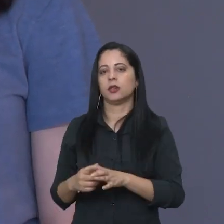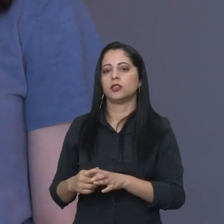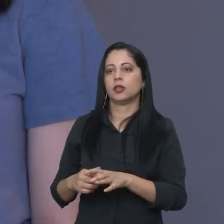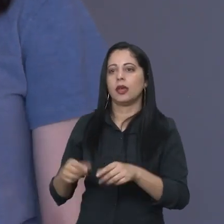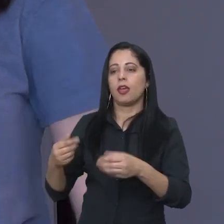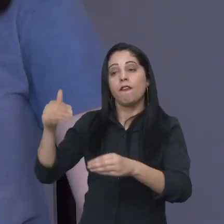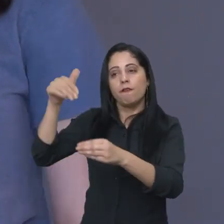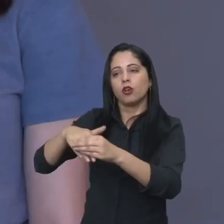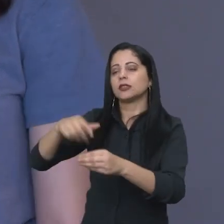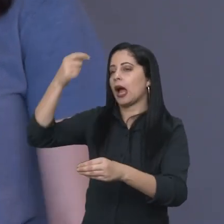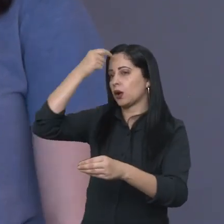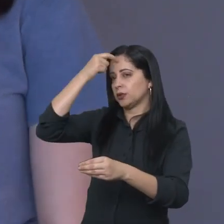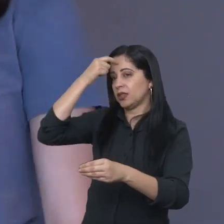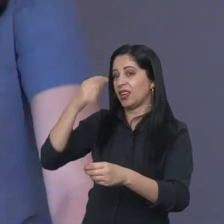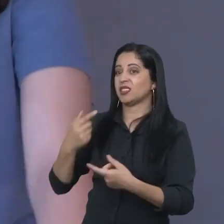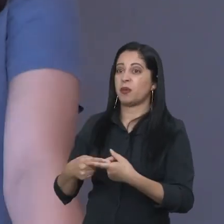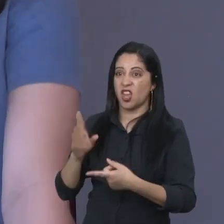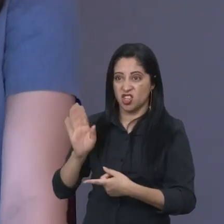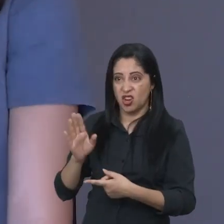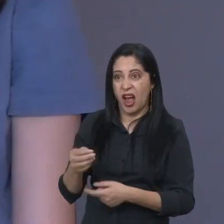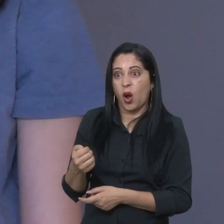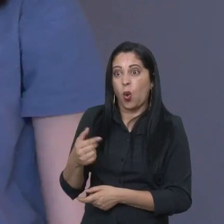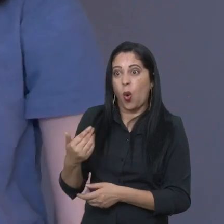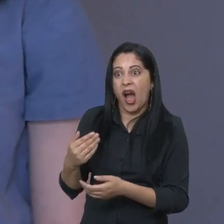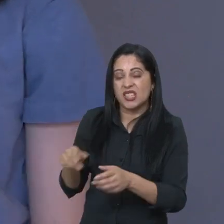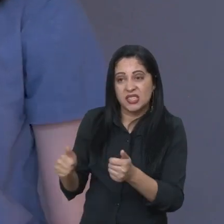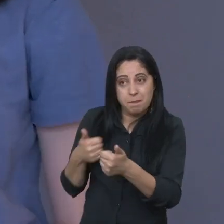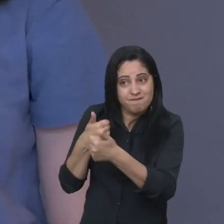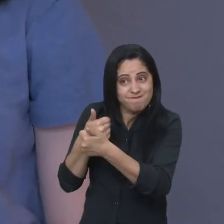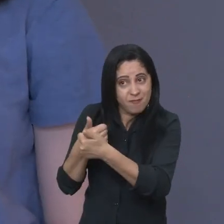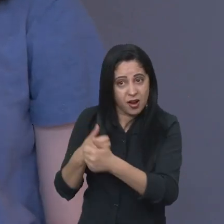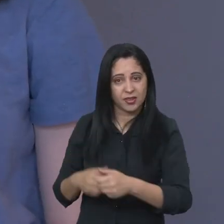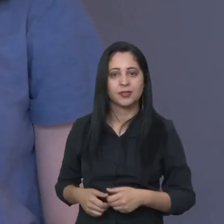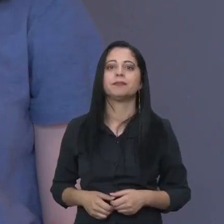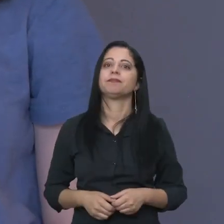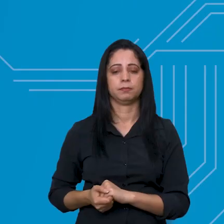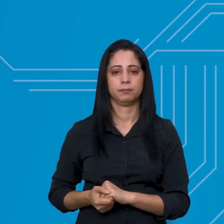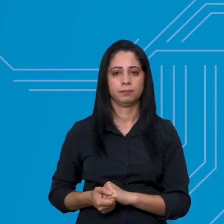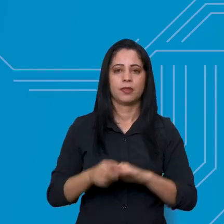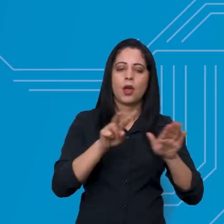poder votar consciente, com a mente tranquila, porque já está chegando,